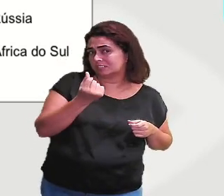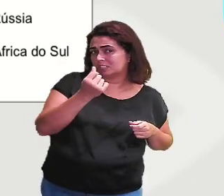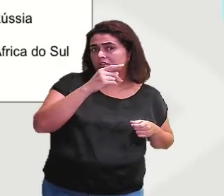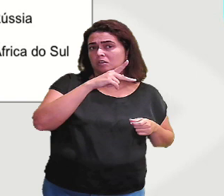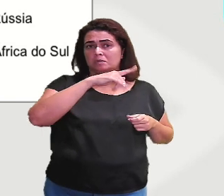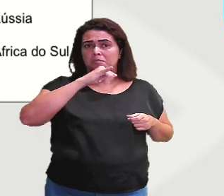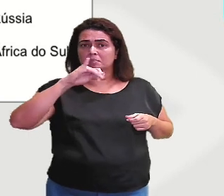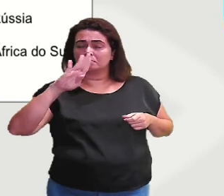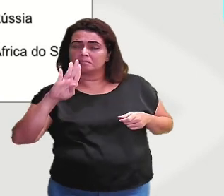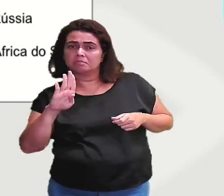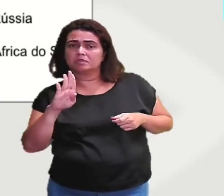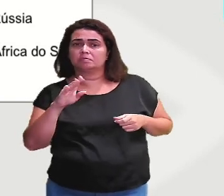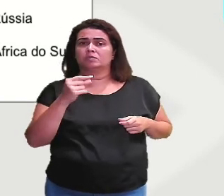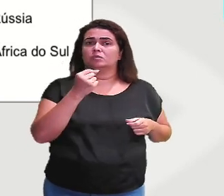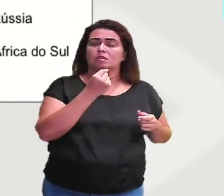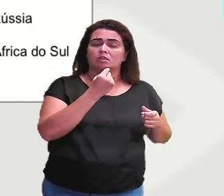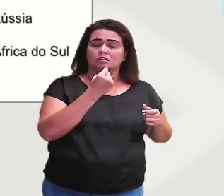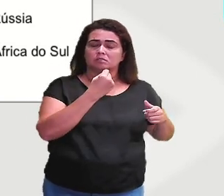as suas reservas